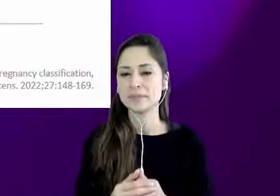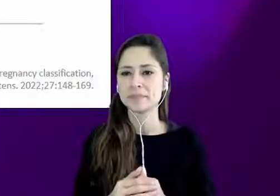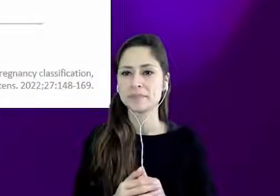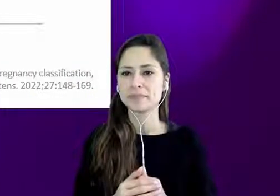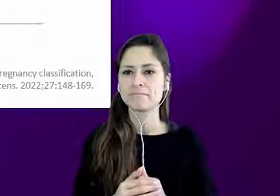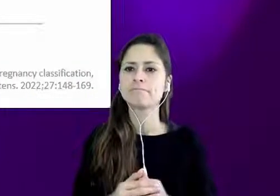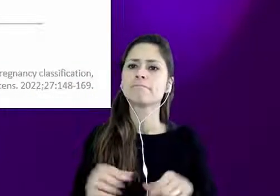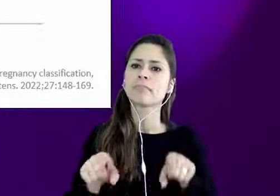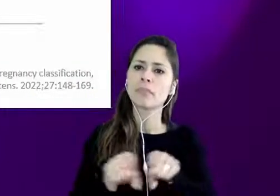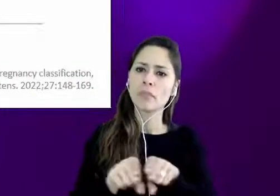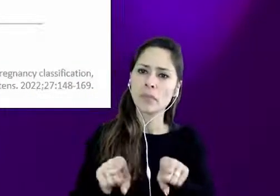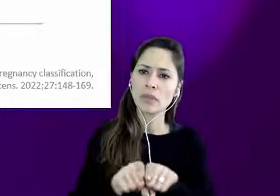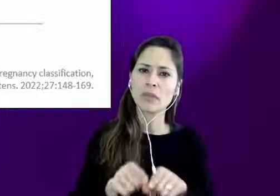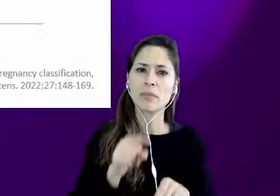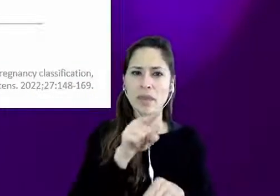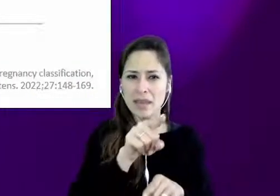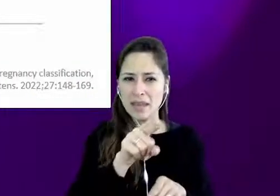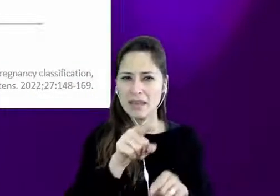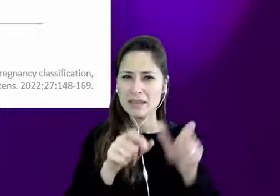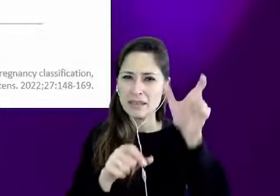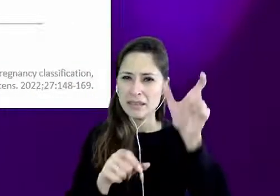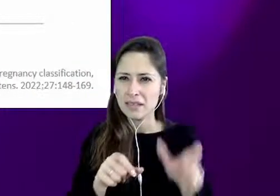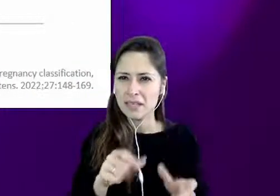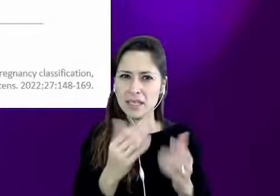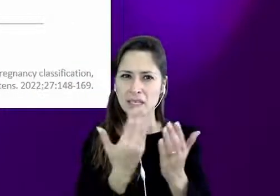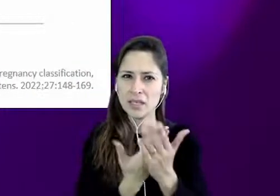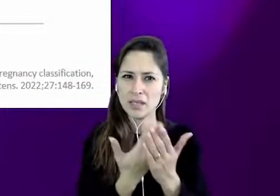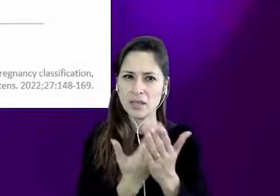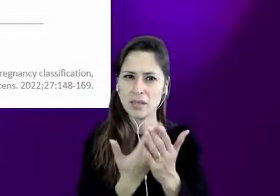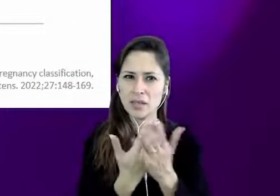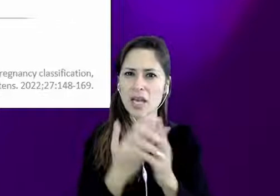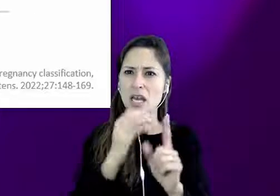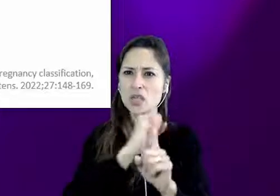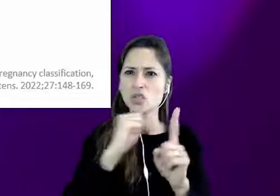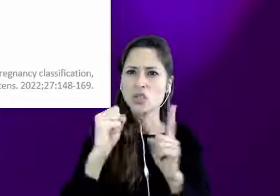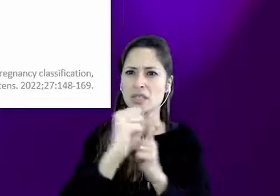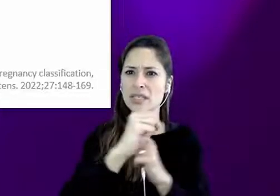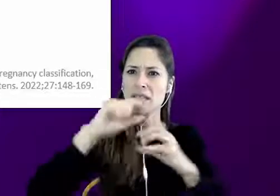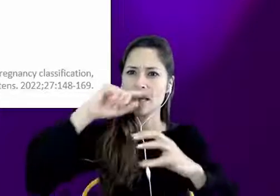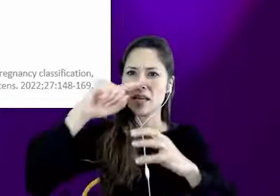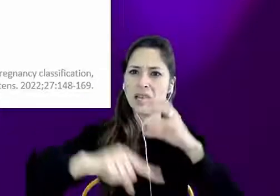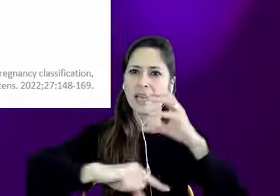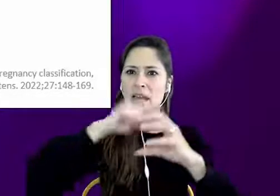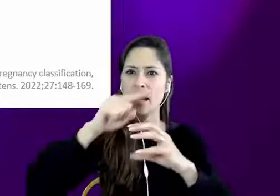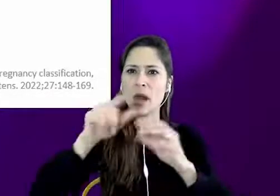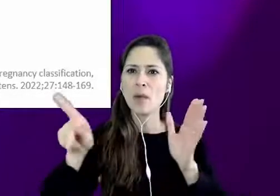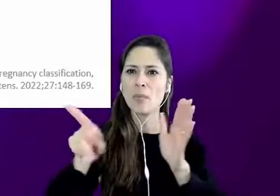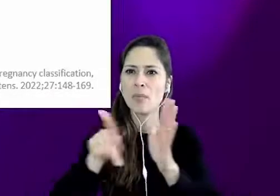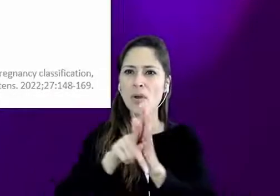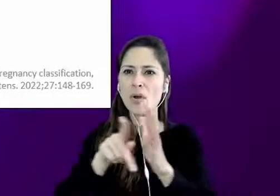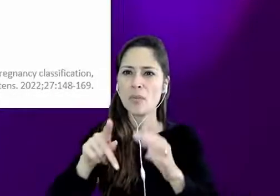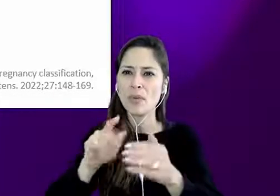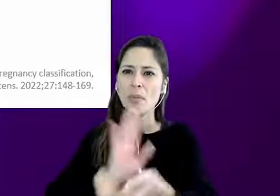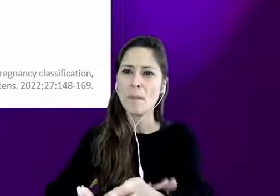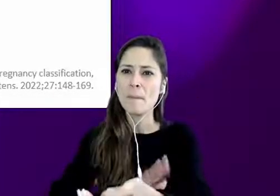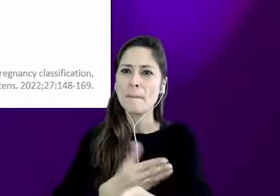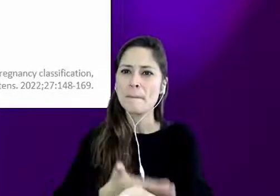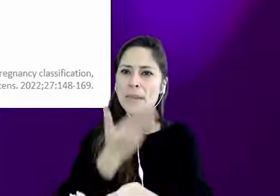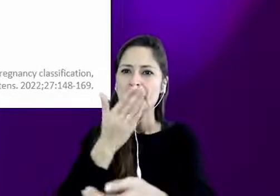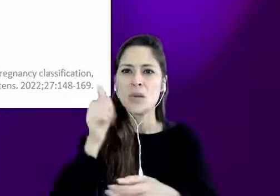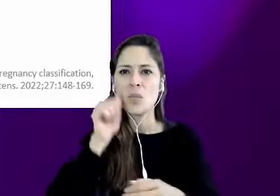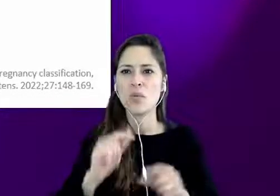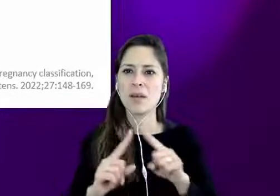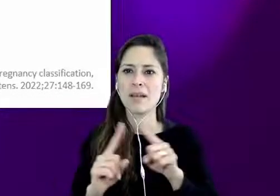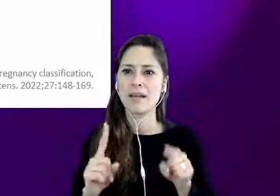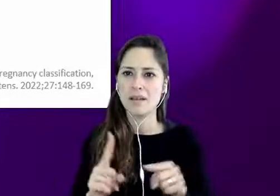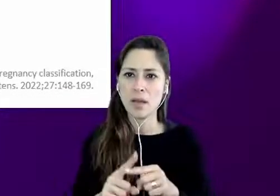E essa publicação aqui, justamente da Sociedade Internacional para o Estudo de Hipertensão e Gravidez, ela mostra a